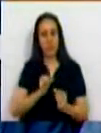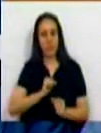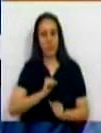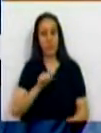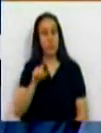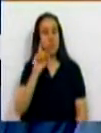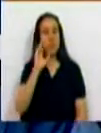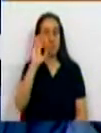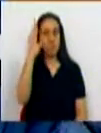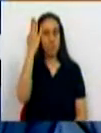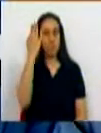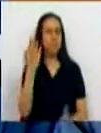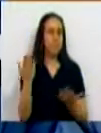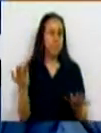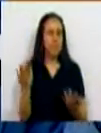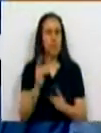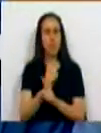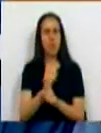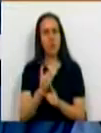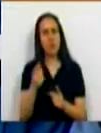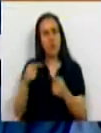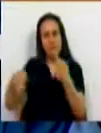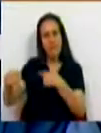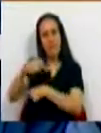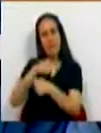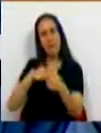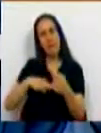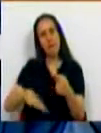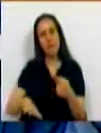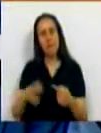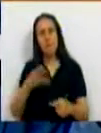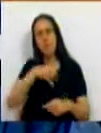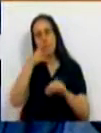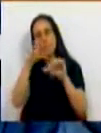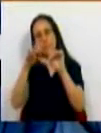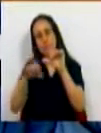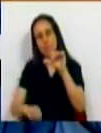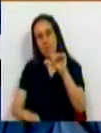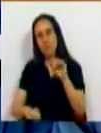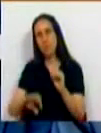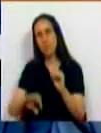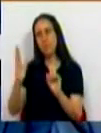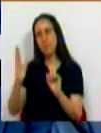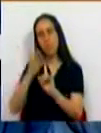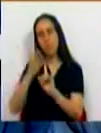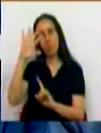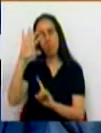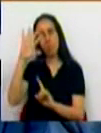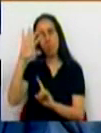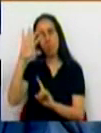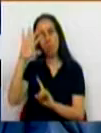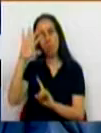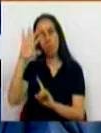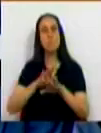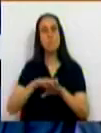muito importante, porque há quem queira agora construir a explicação da ameaça das sanções, não pelo